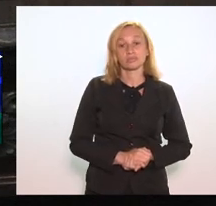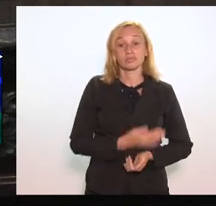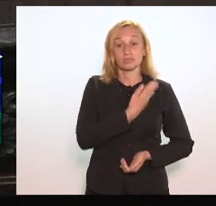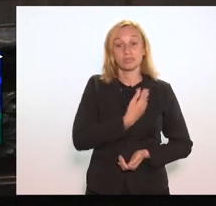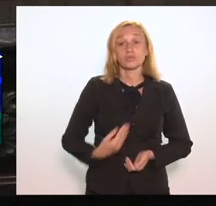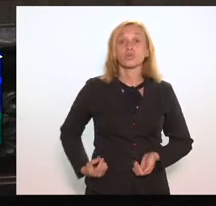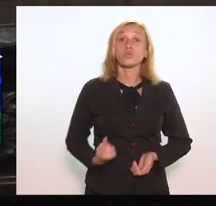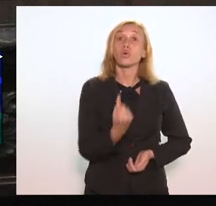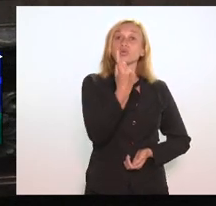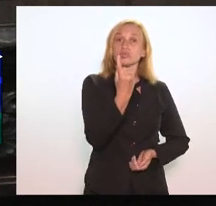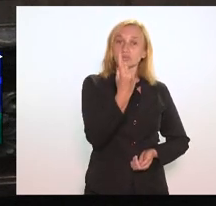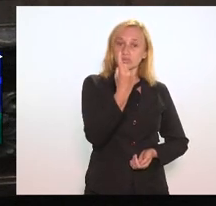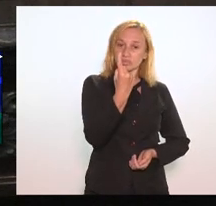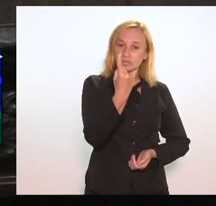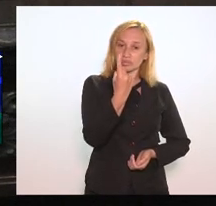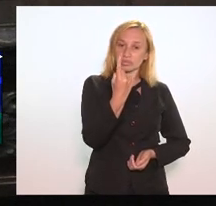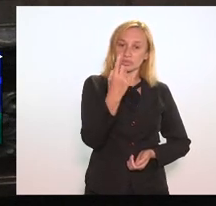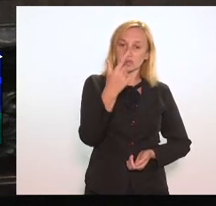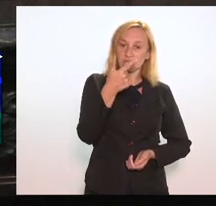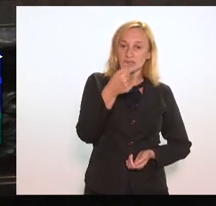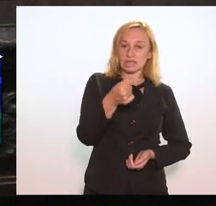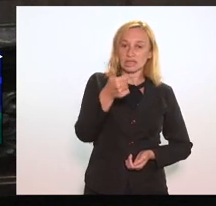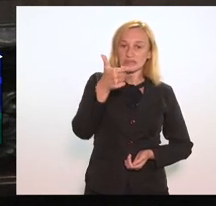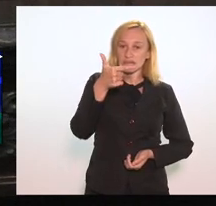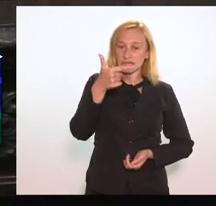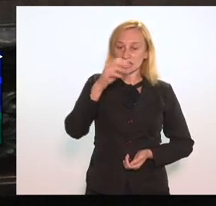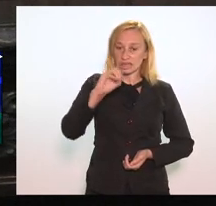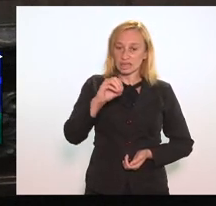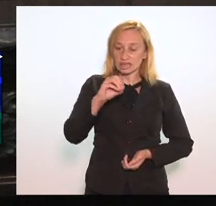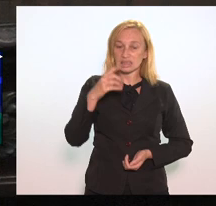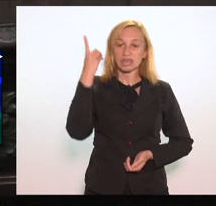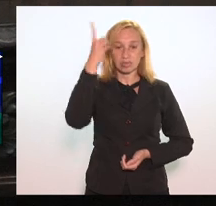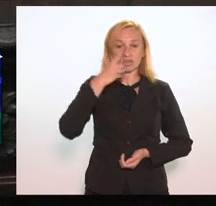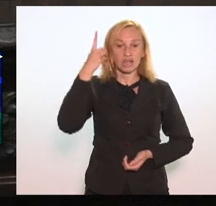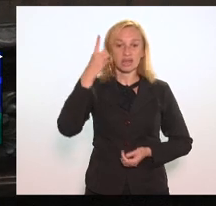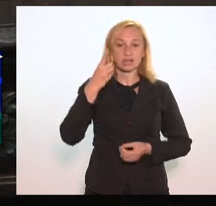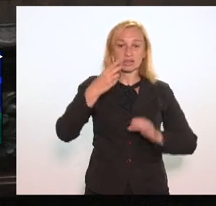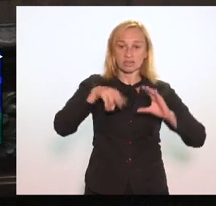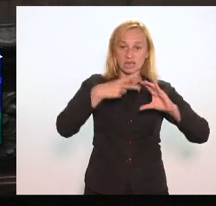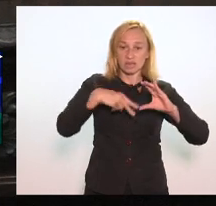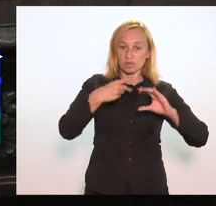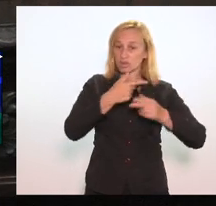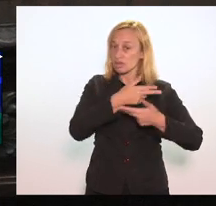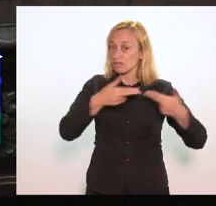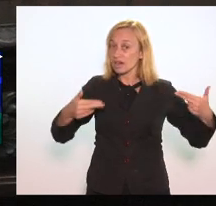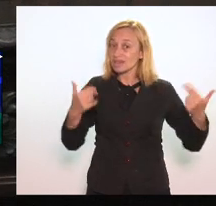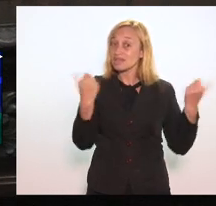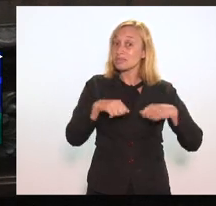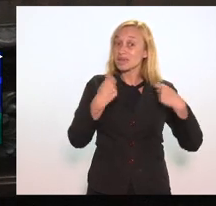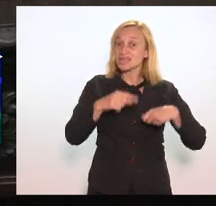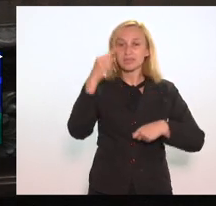governador 70 Deputados de vários vereadores o que precisam estar no pensamento